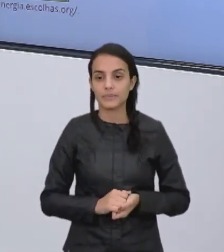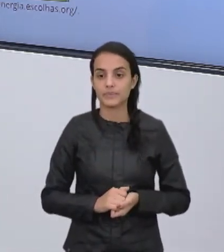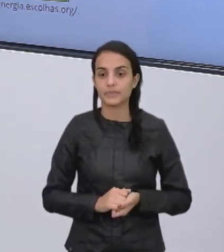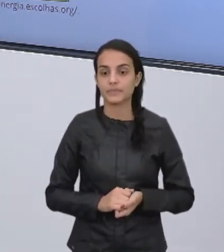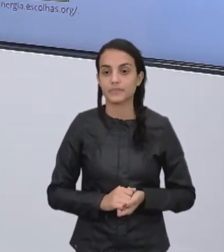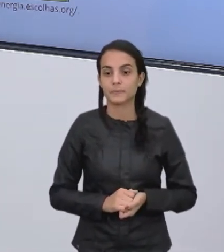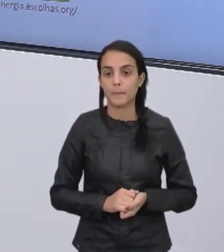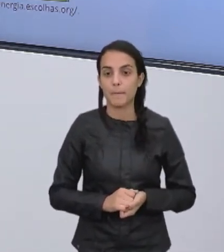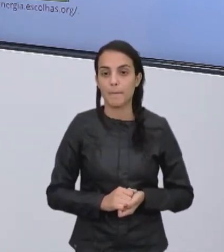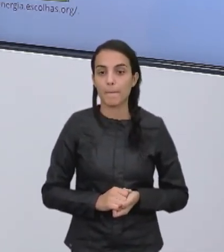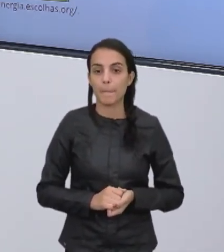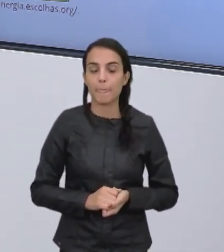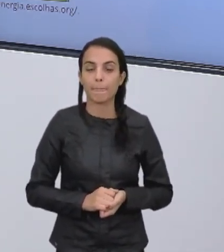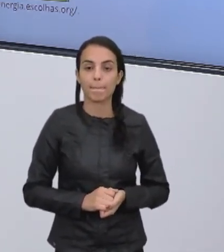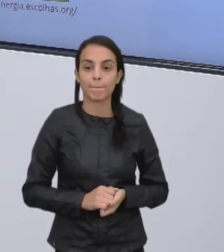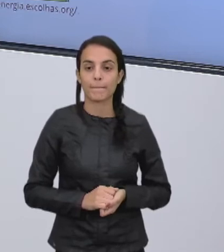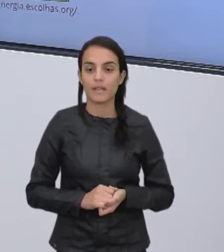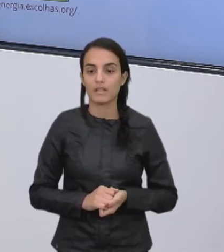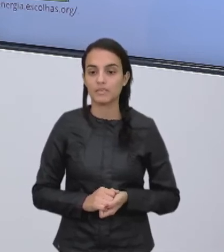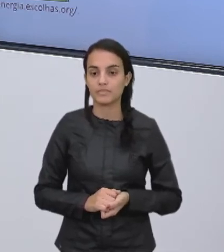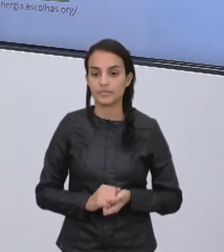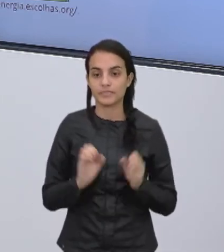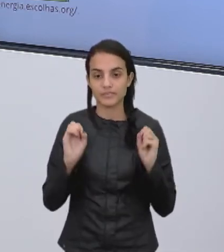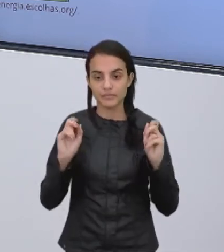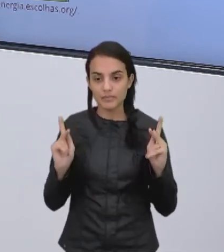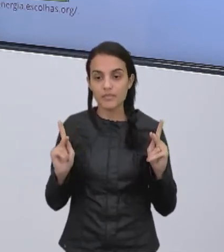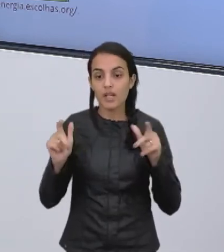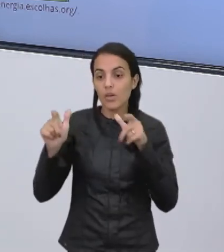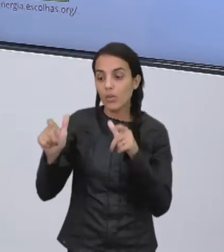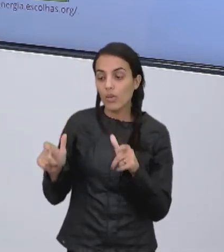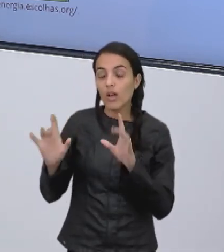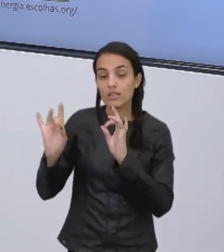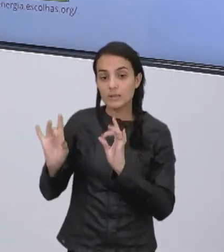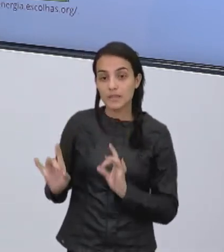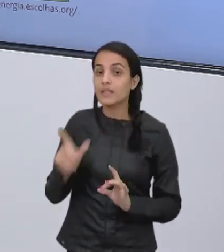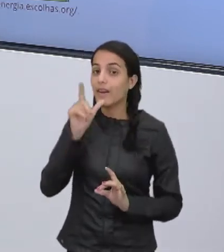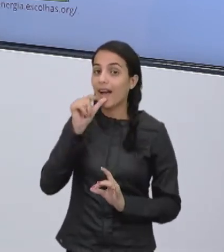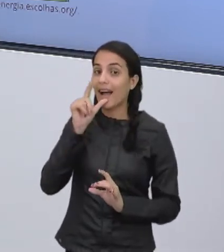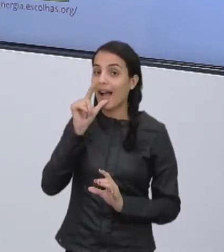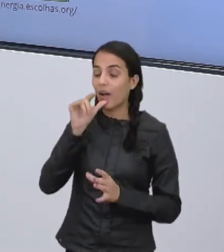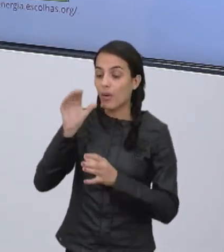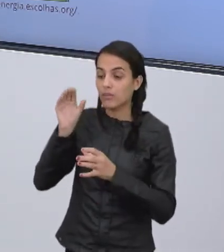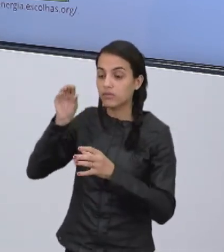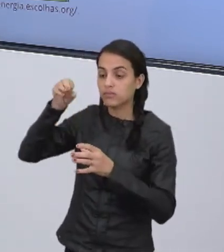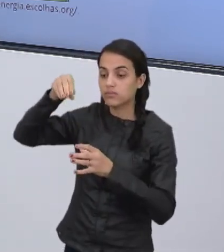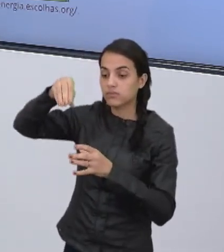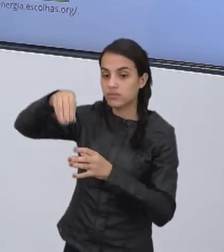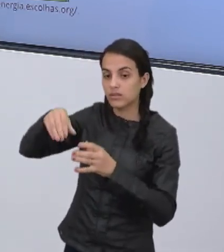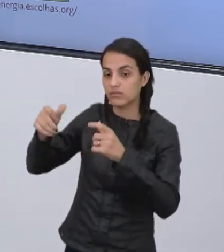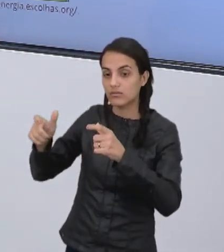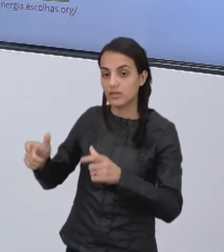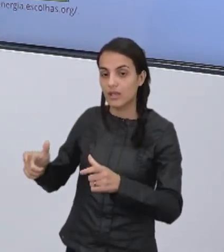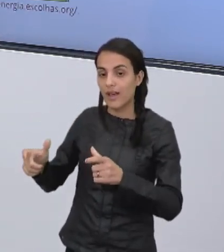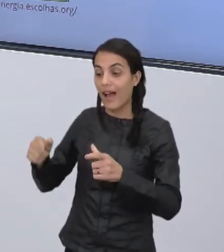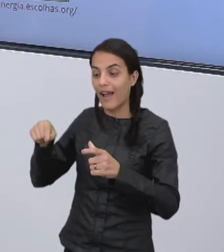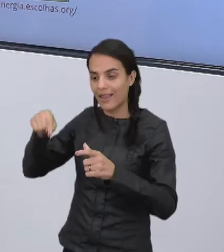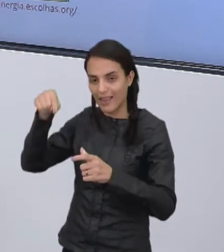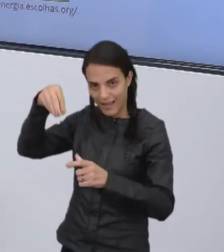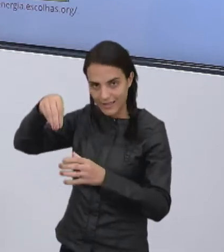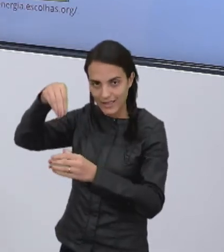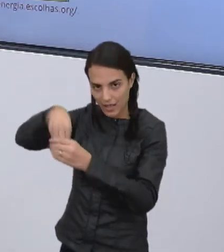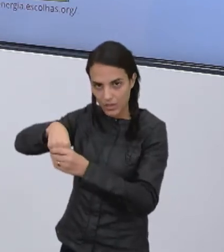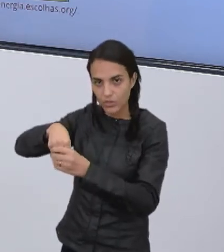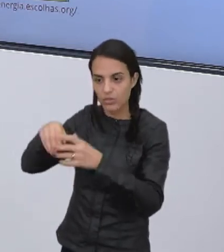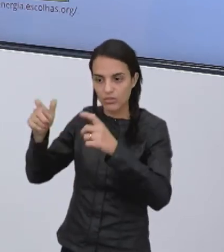sempre a partir de uma caldeira, tá? Caldeira é o local onde a gente coloca a água líquida para sofrer esse calor, sofrer